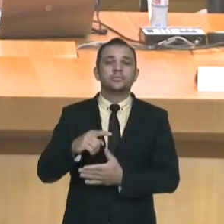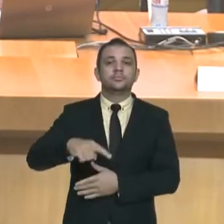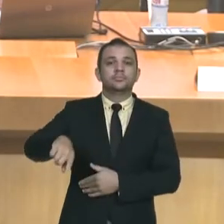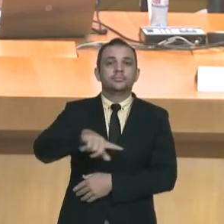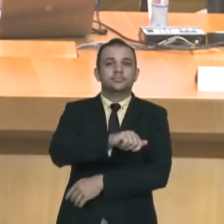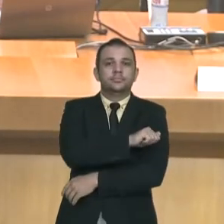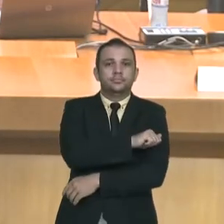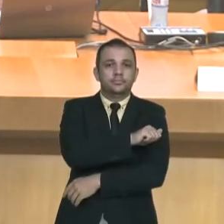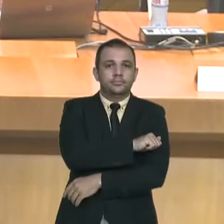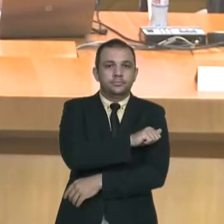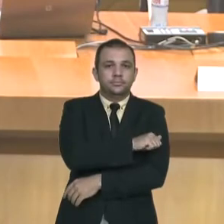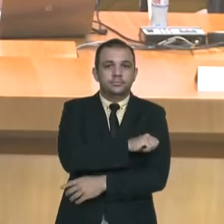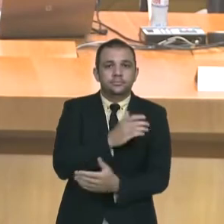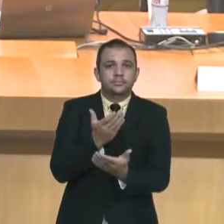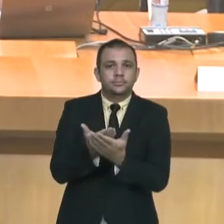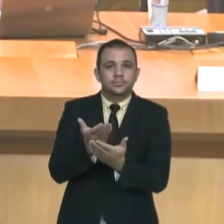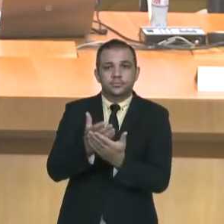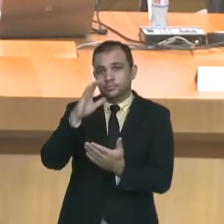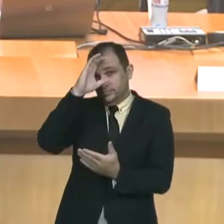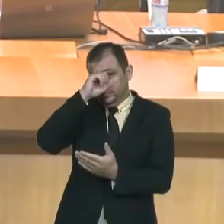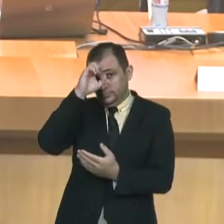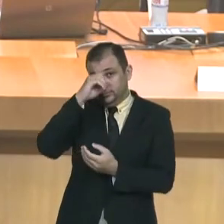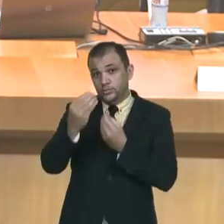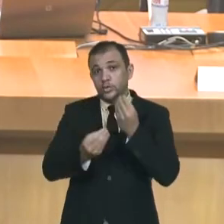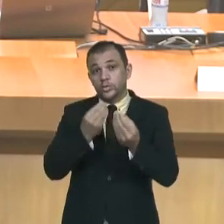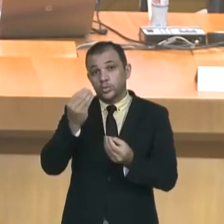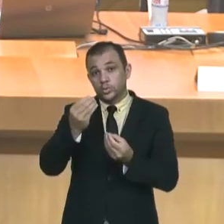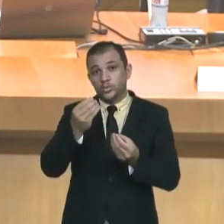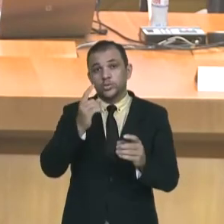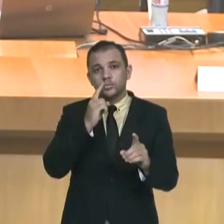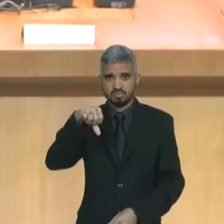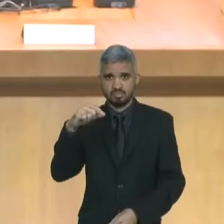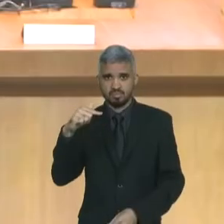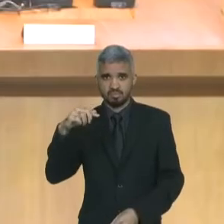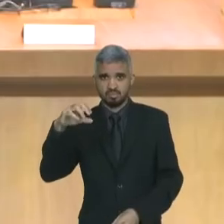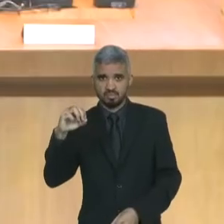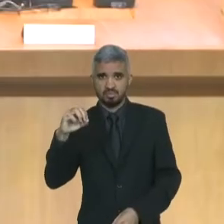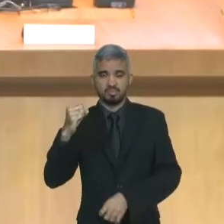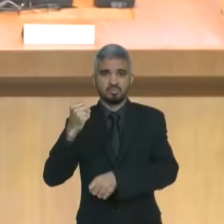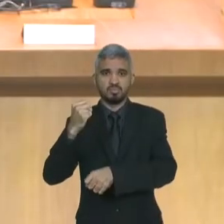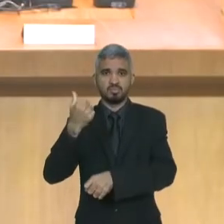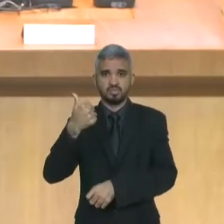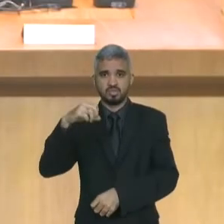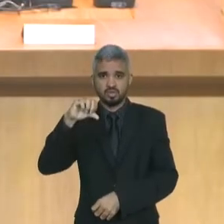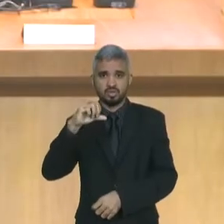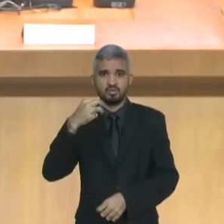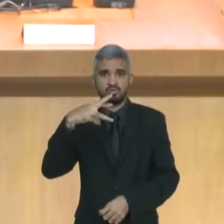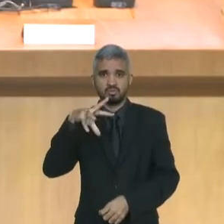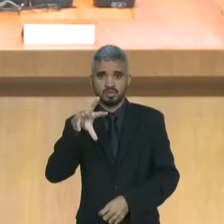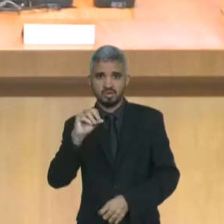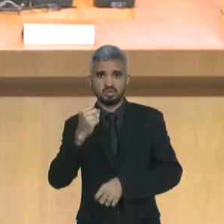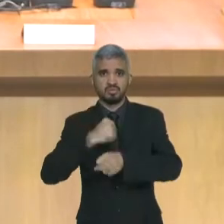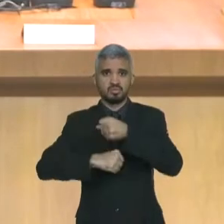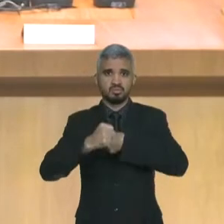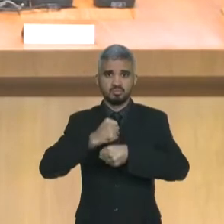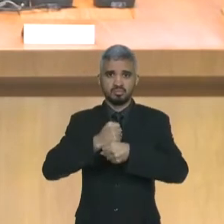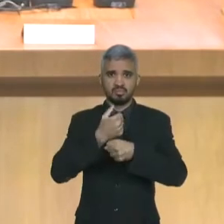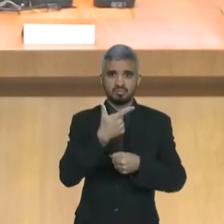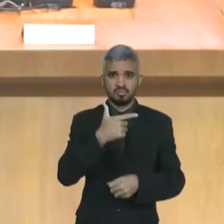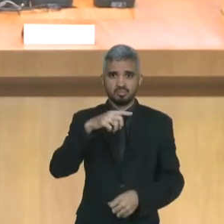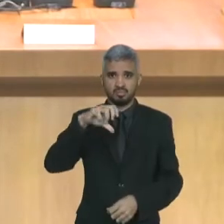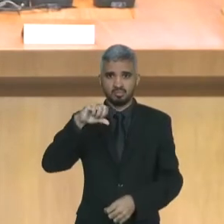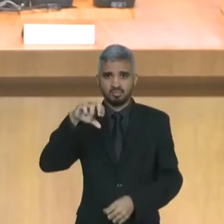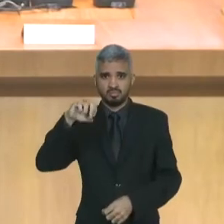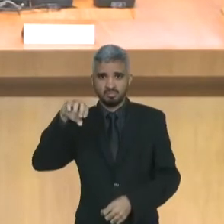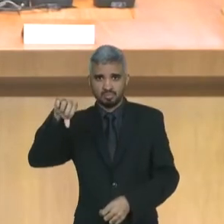de lei que possibilita a rescisão de contrato de plano de saúde sem ônus ao consumidor em caso de descumprimento da lei